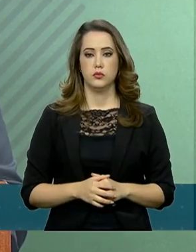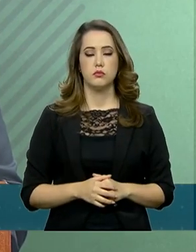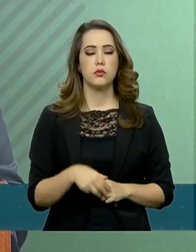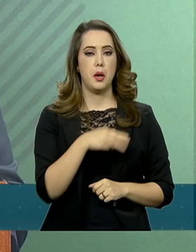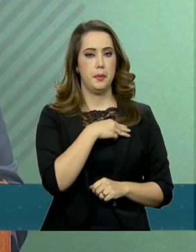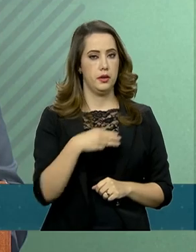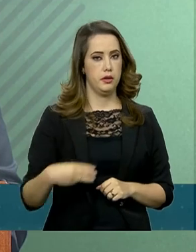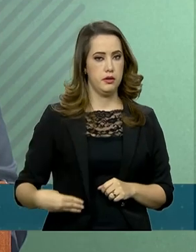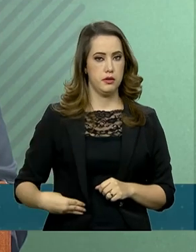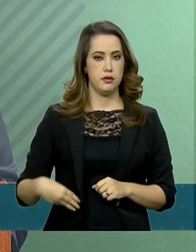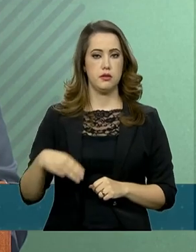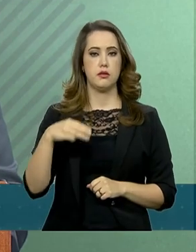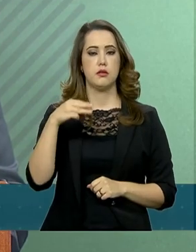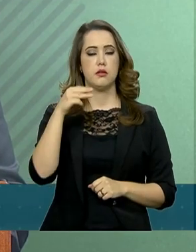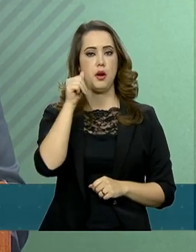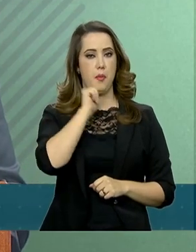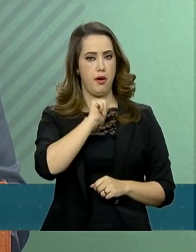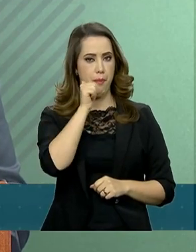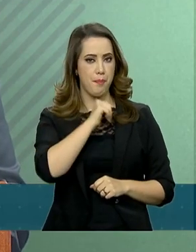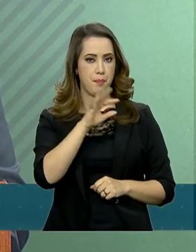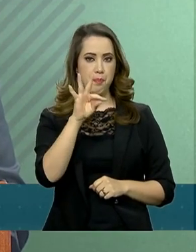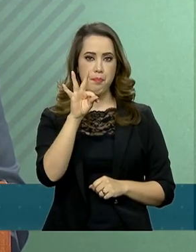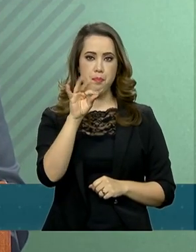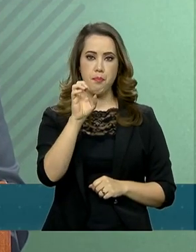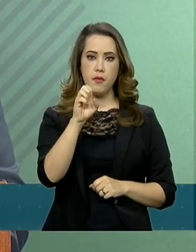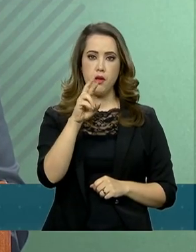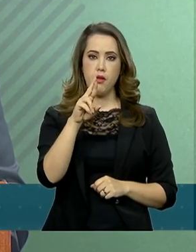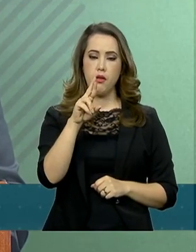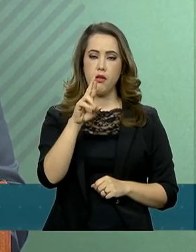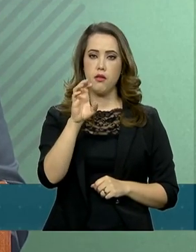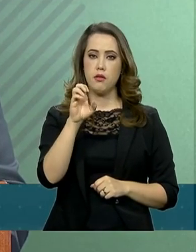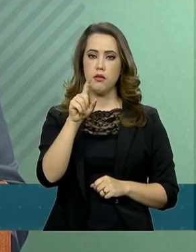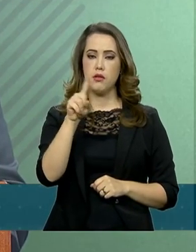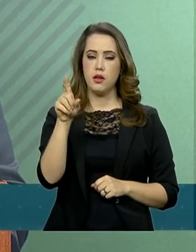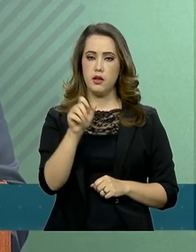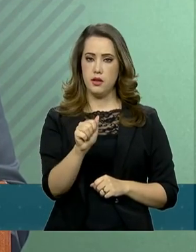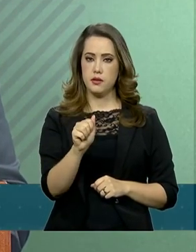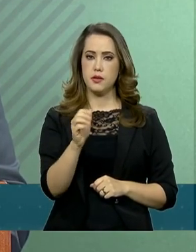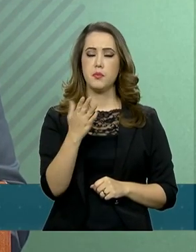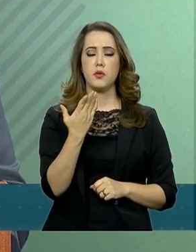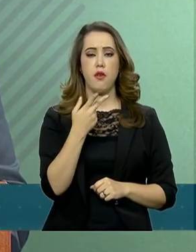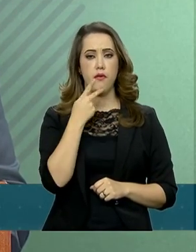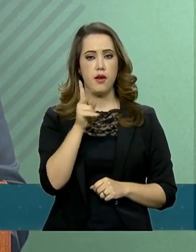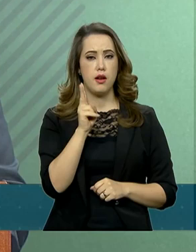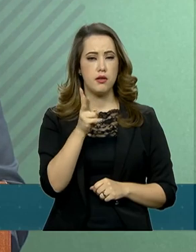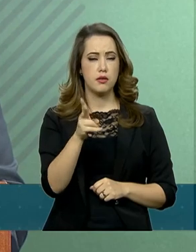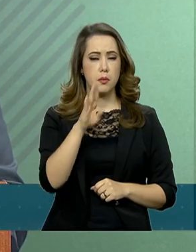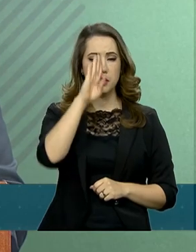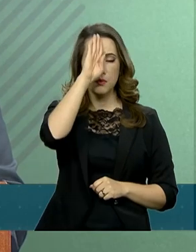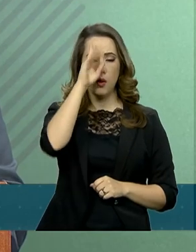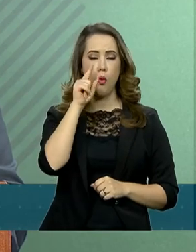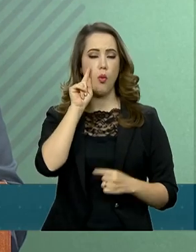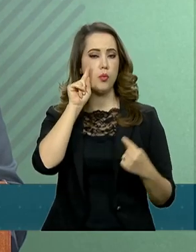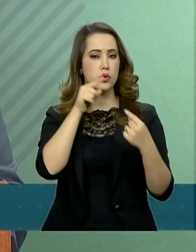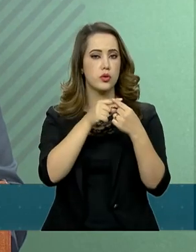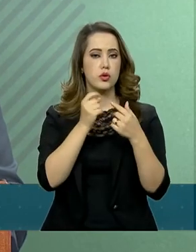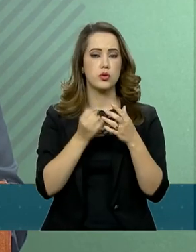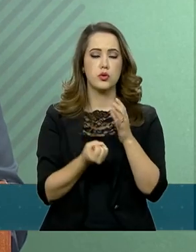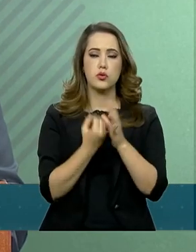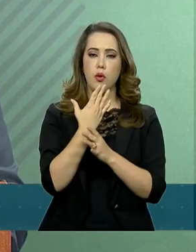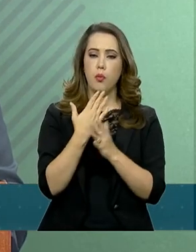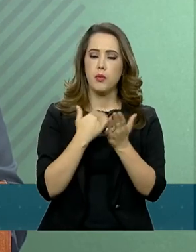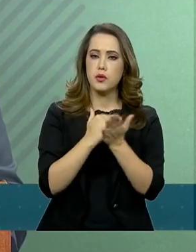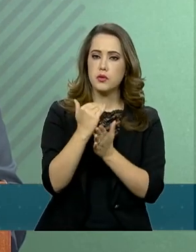ministra tereza cristina reputa prioridade alta para as iniciativas e o incremento